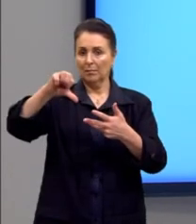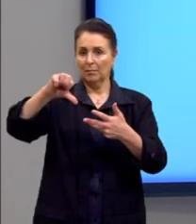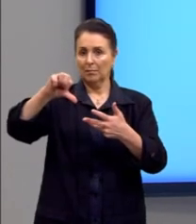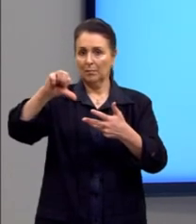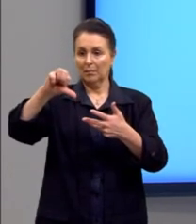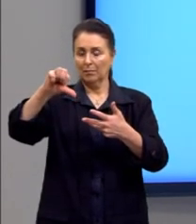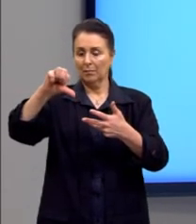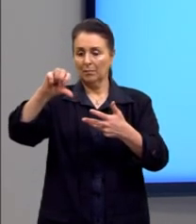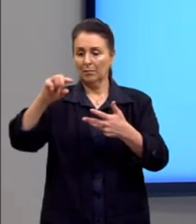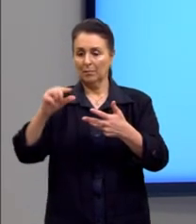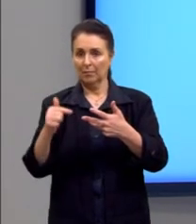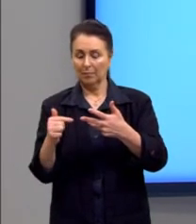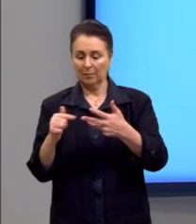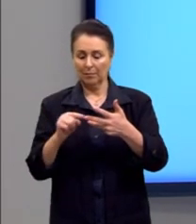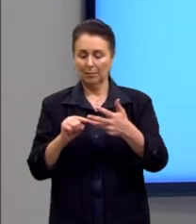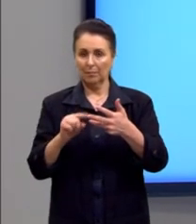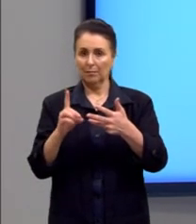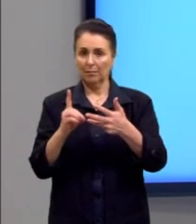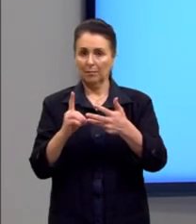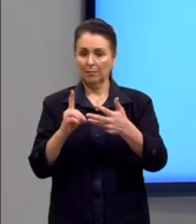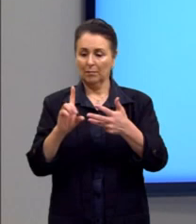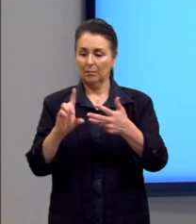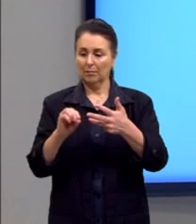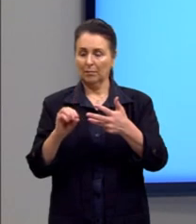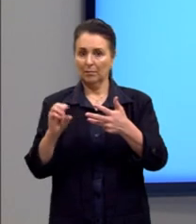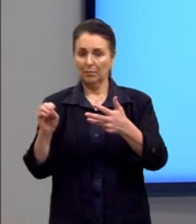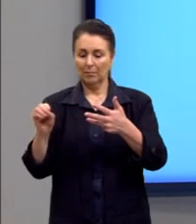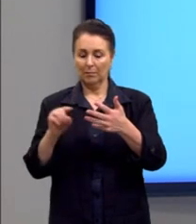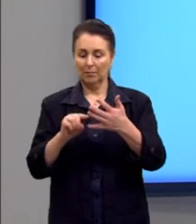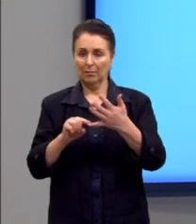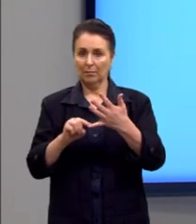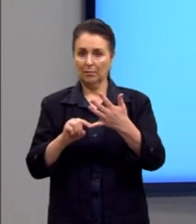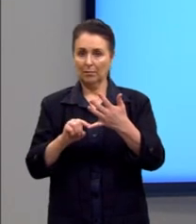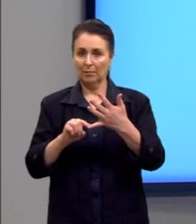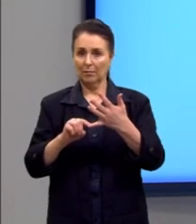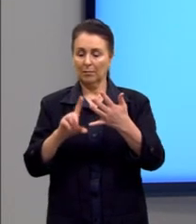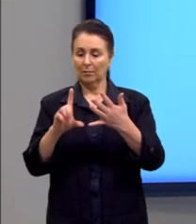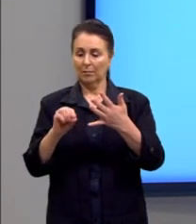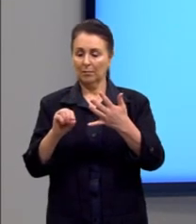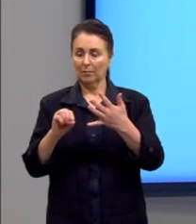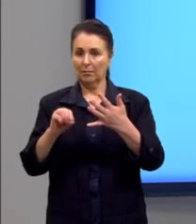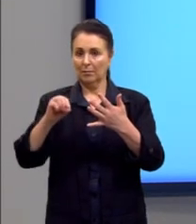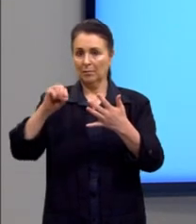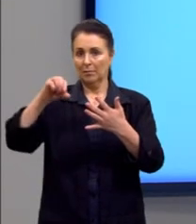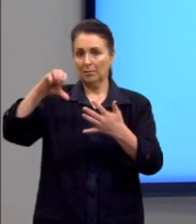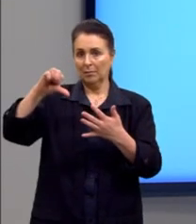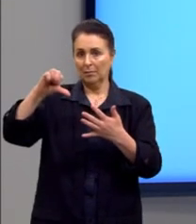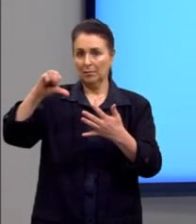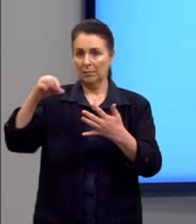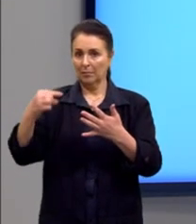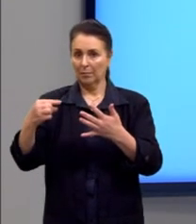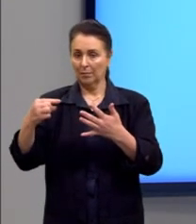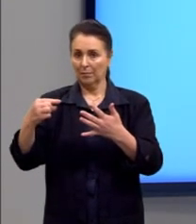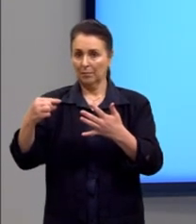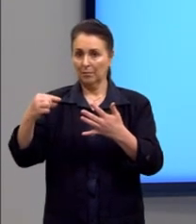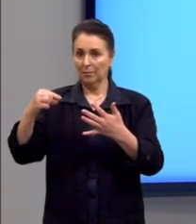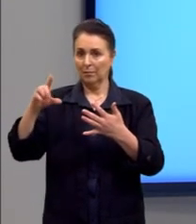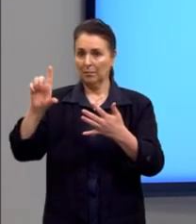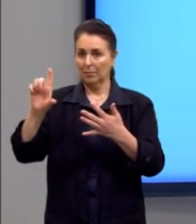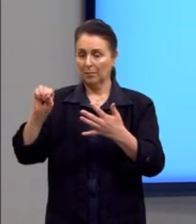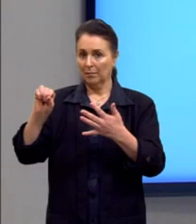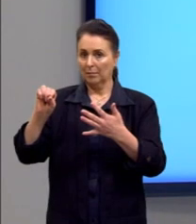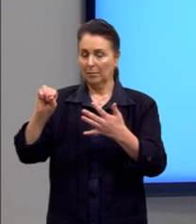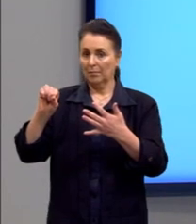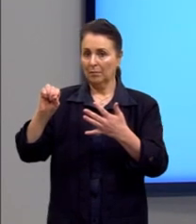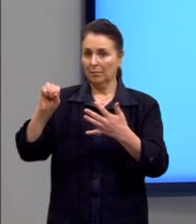9 sétimos letra de 100 e letra e 10 elevado a 9 - 10 elevado a 7